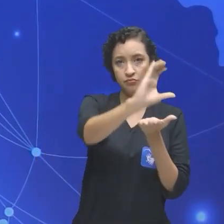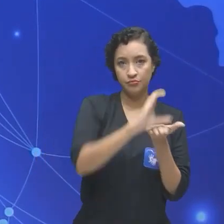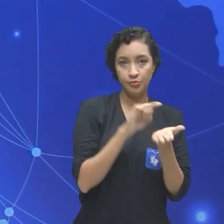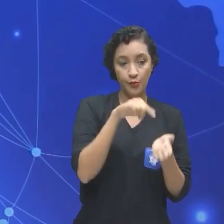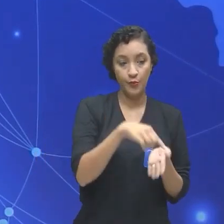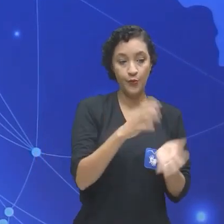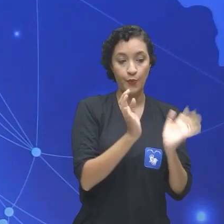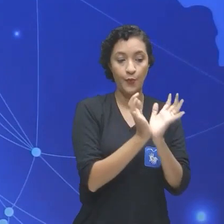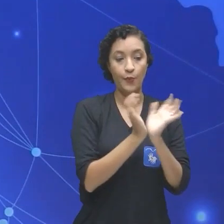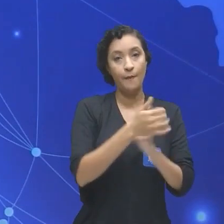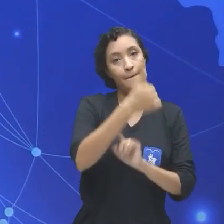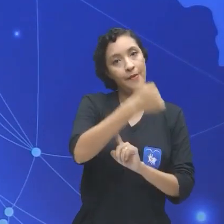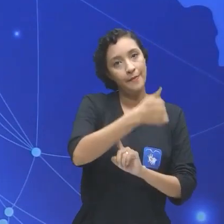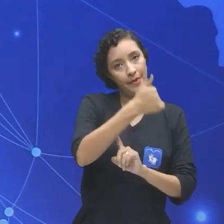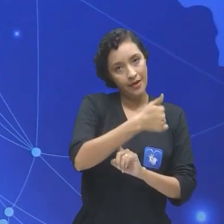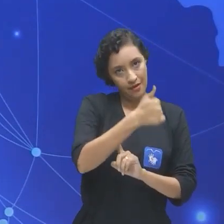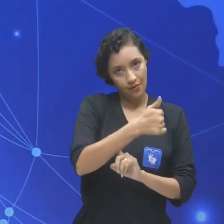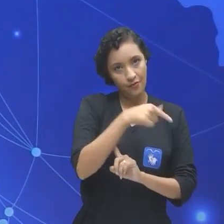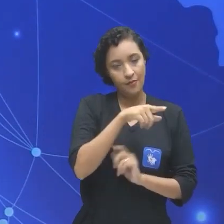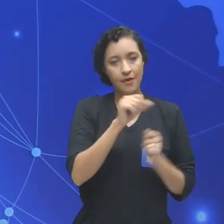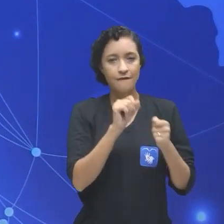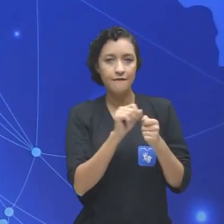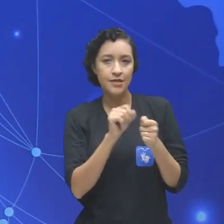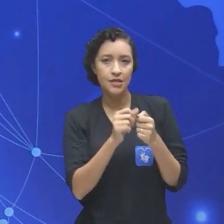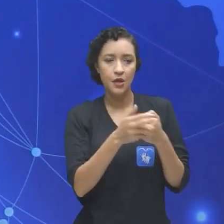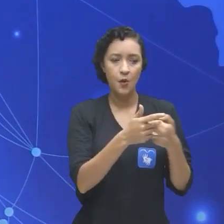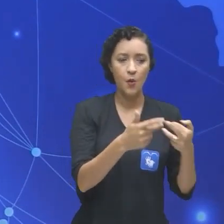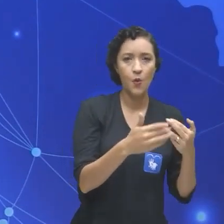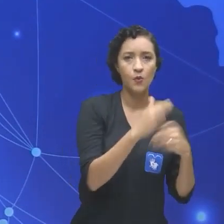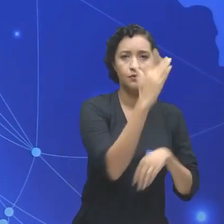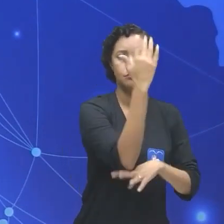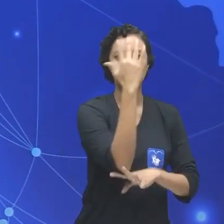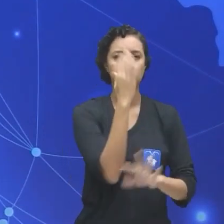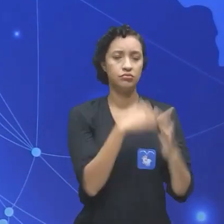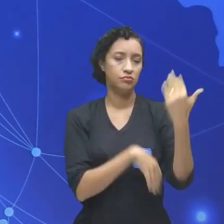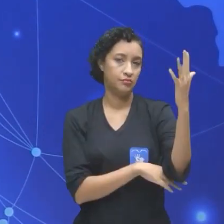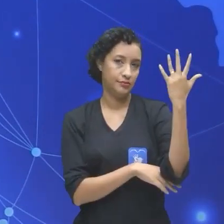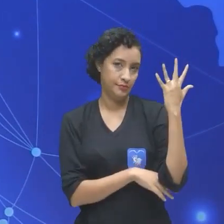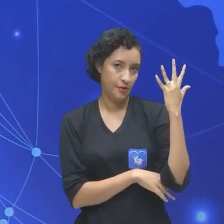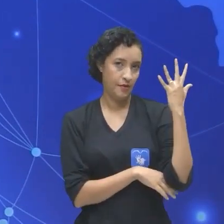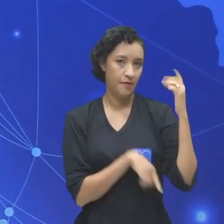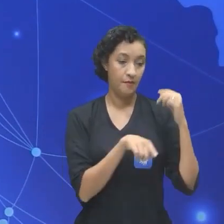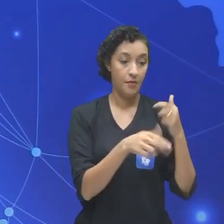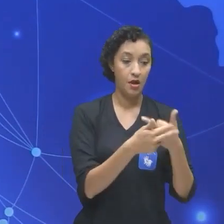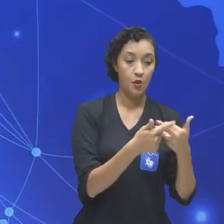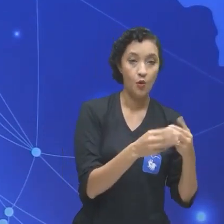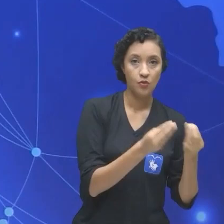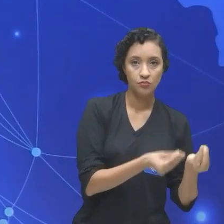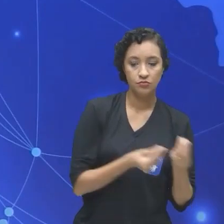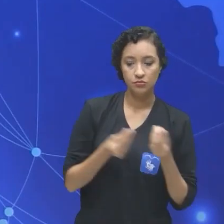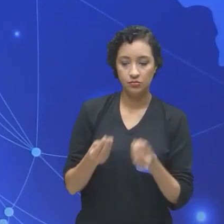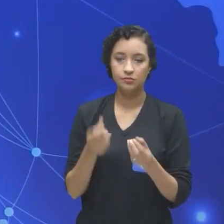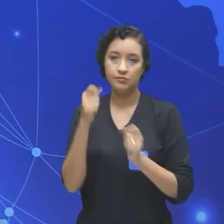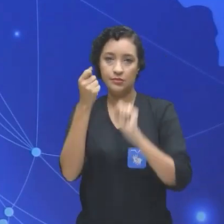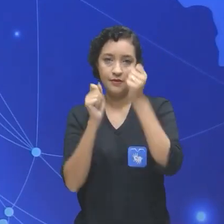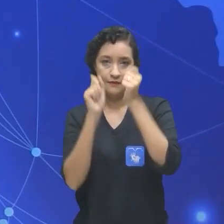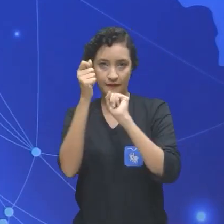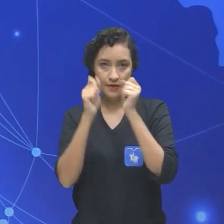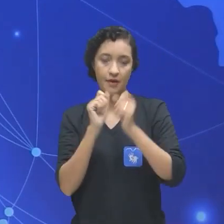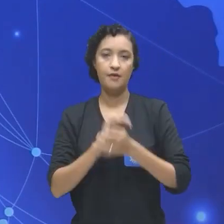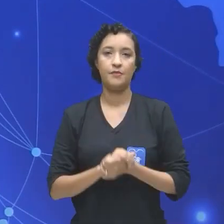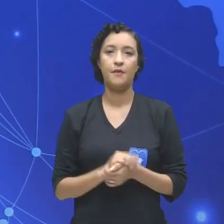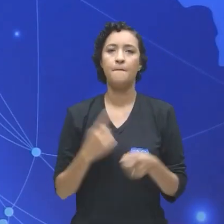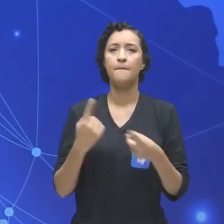ele possa produzir cada vez mais bens para a produção. Por quê? Porque nós temos um celeiro